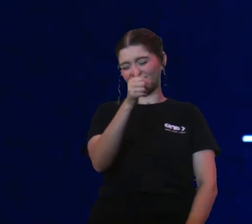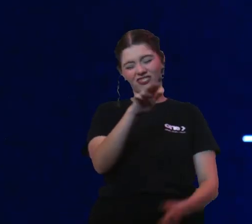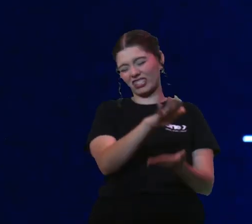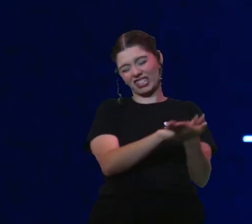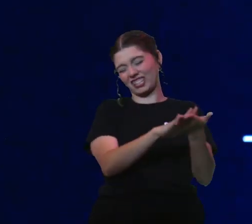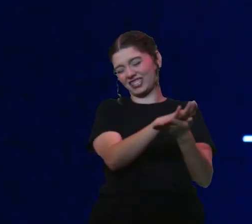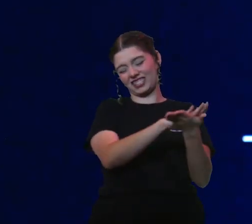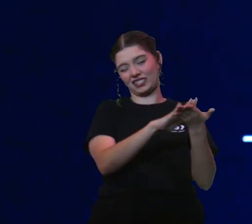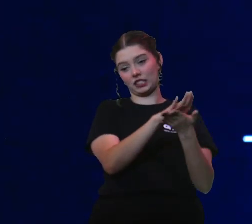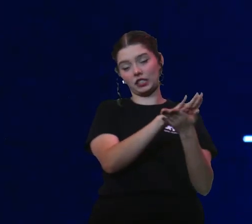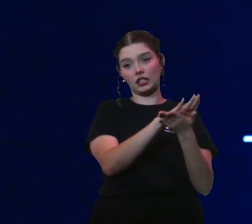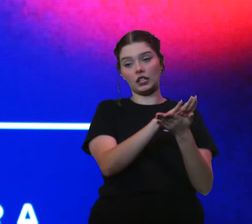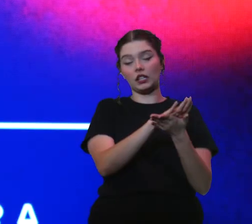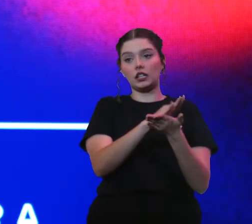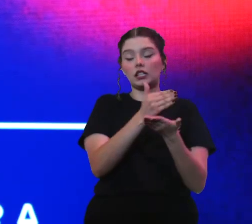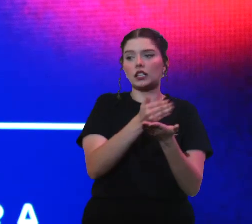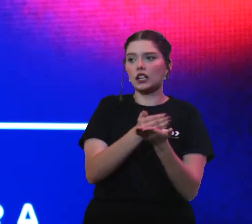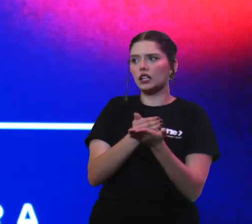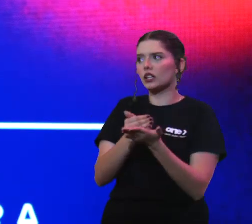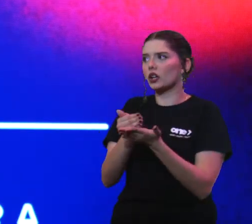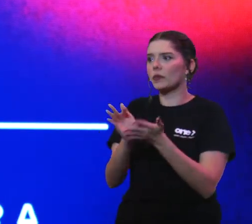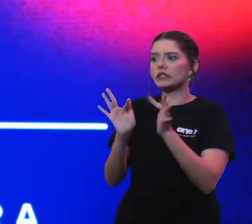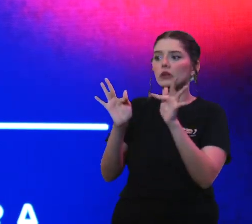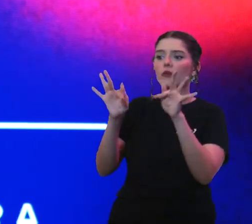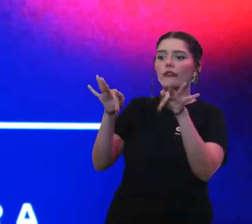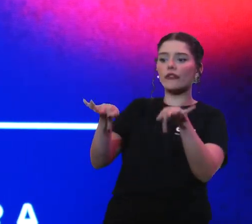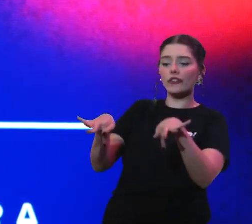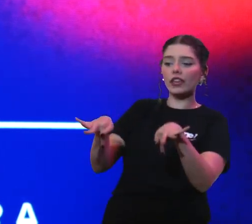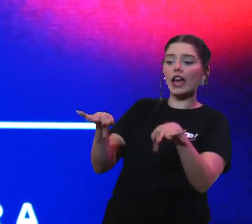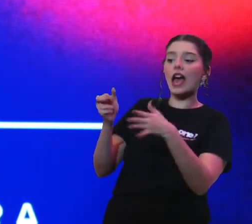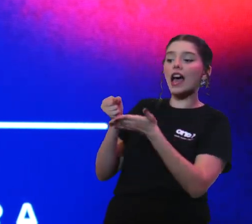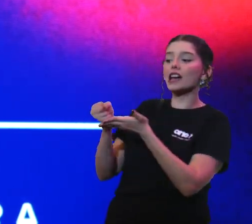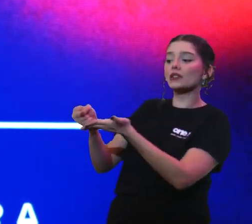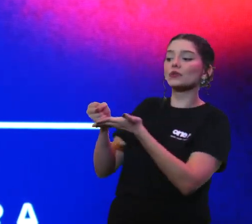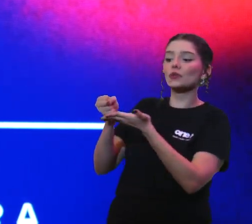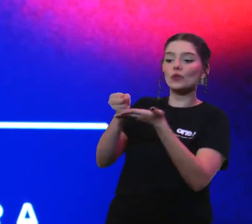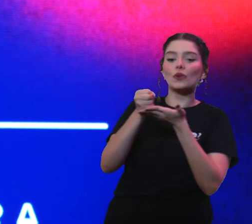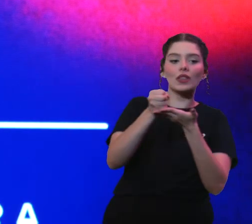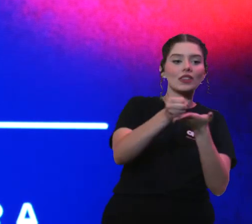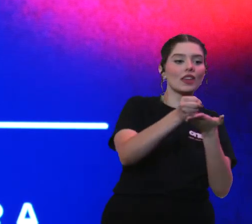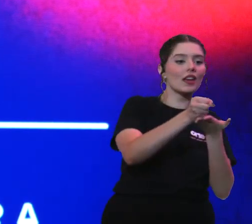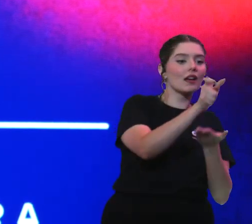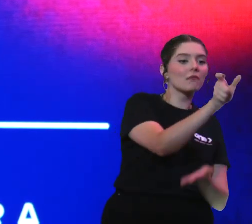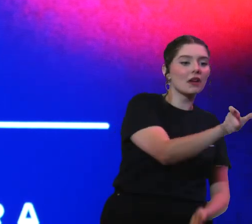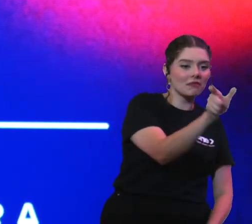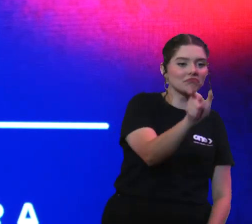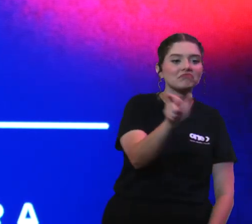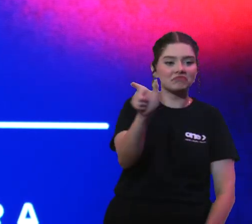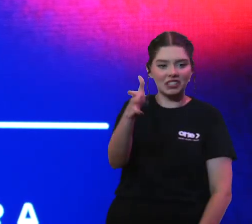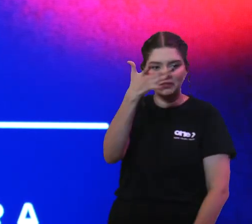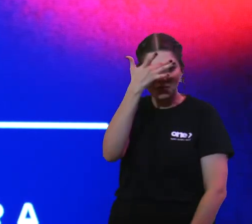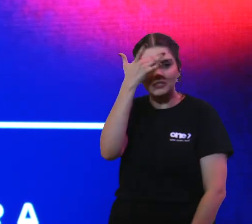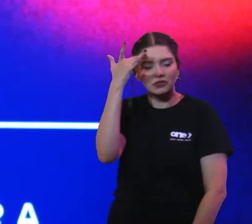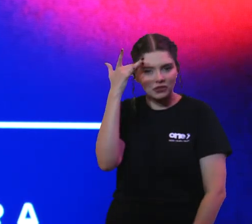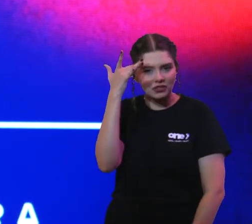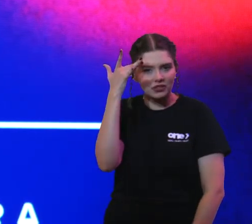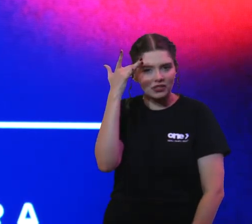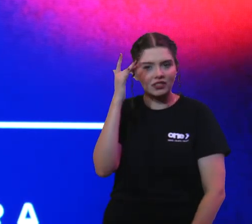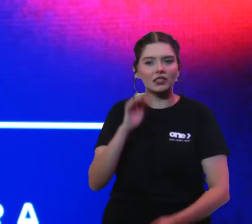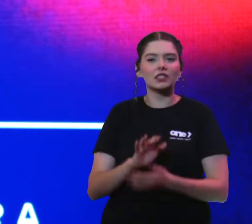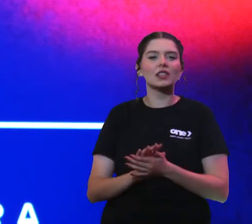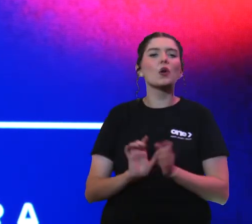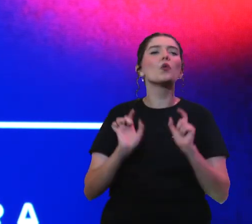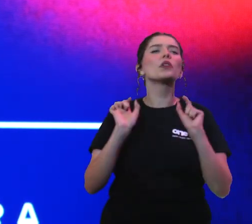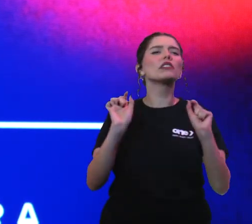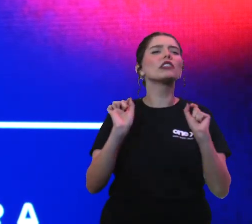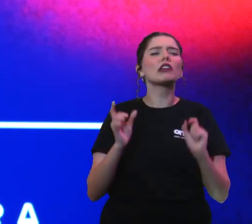dele começam a se abrir e ele começa, no final, a investir cada vez mais nas pessoas. Sabe o que é eterno